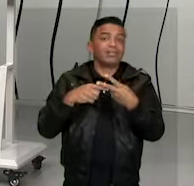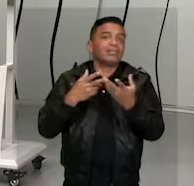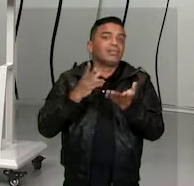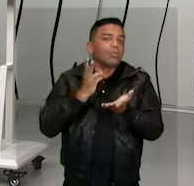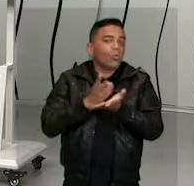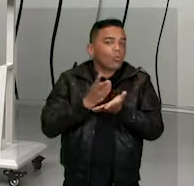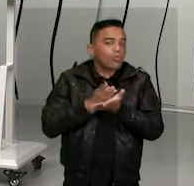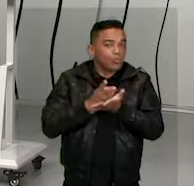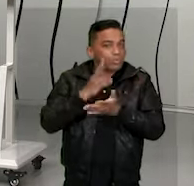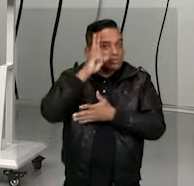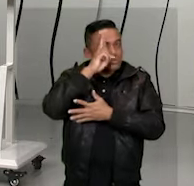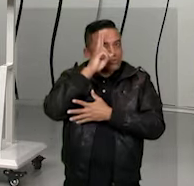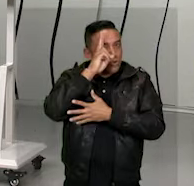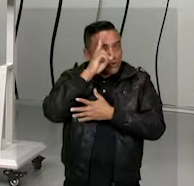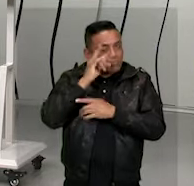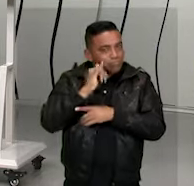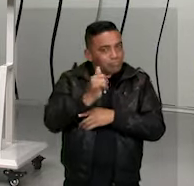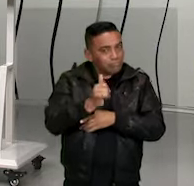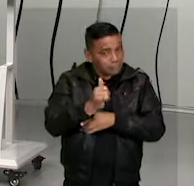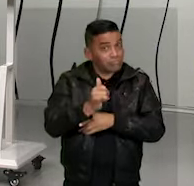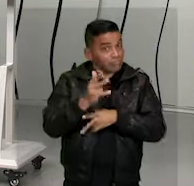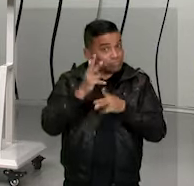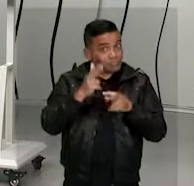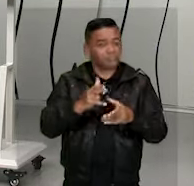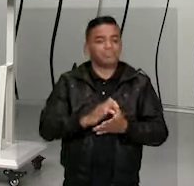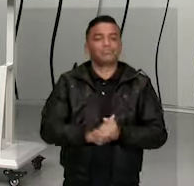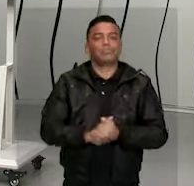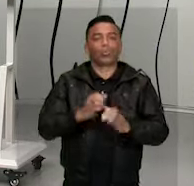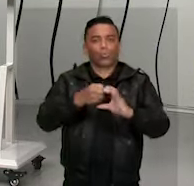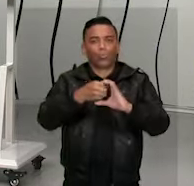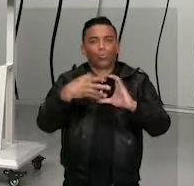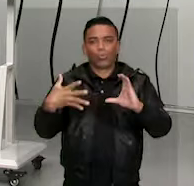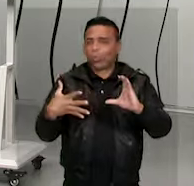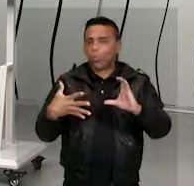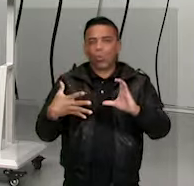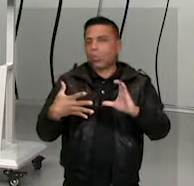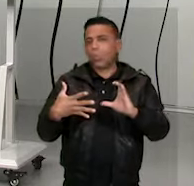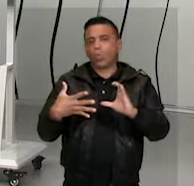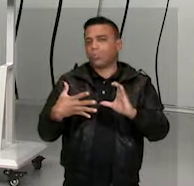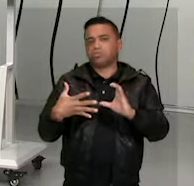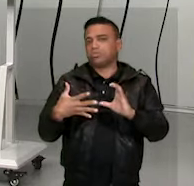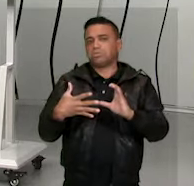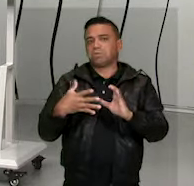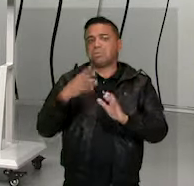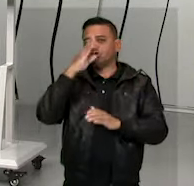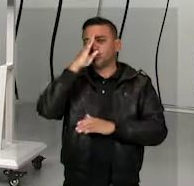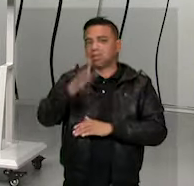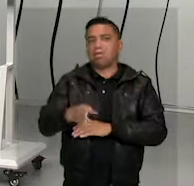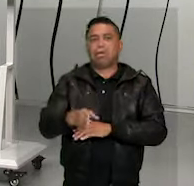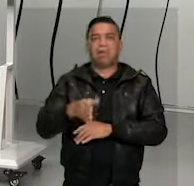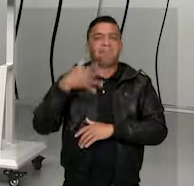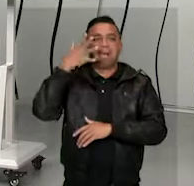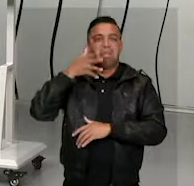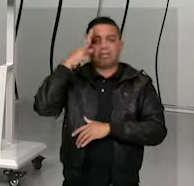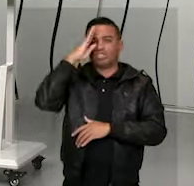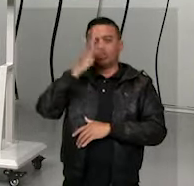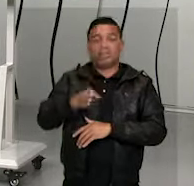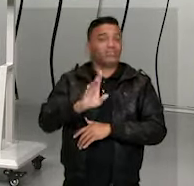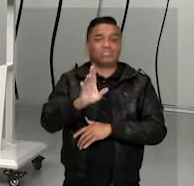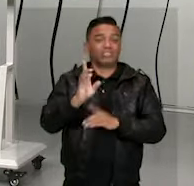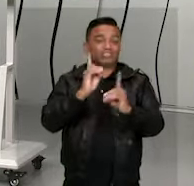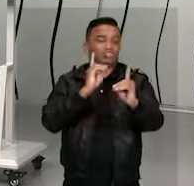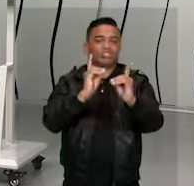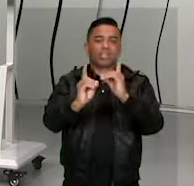narrativa. Este conto, como eu disse, em especial, como não tem discurso direto, eu sugiro que você não coloque